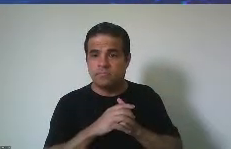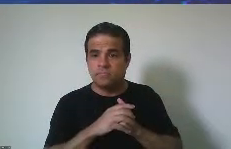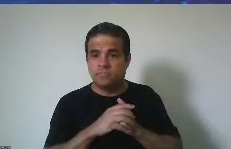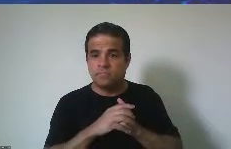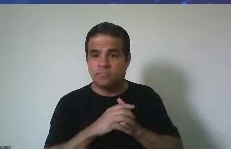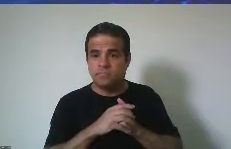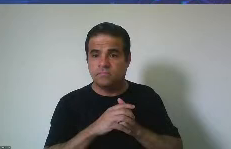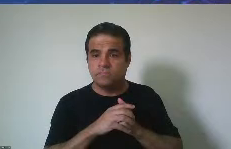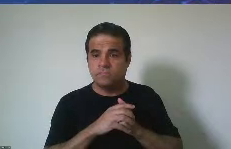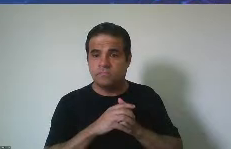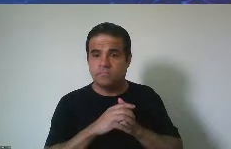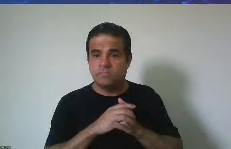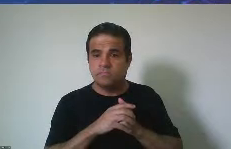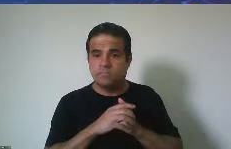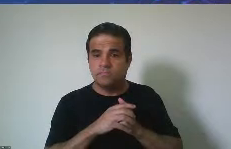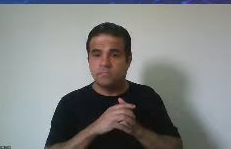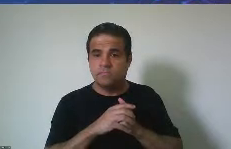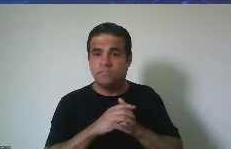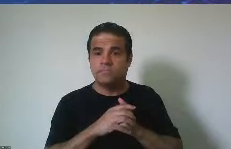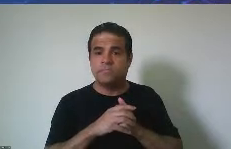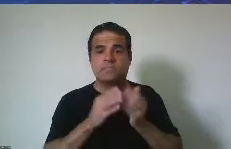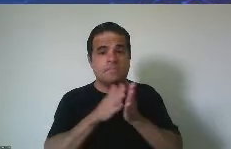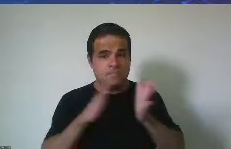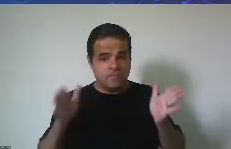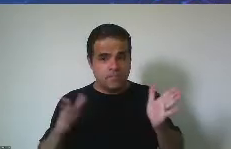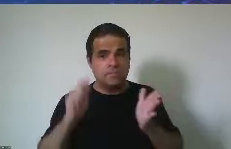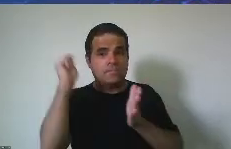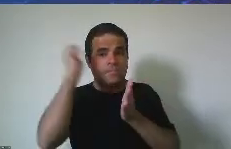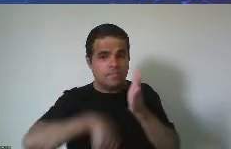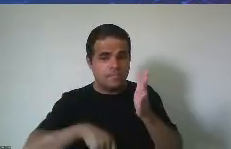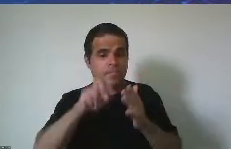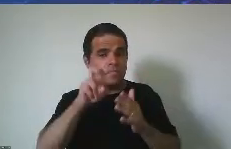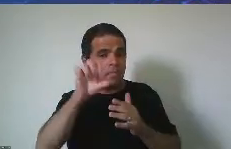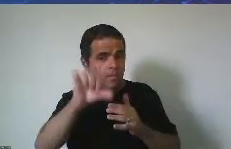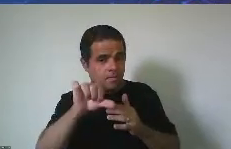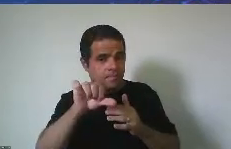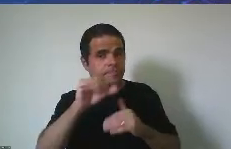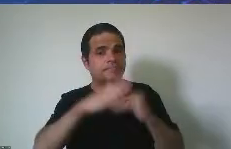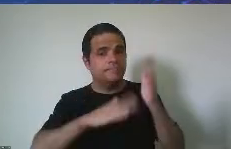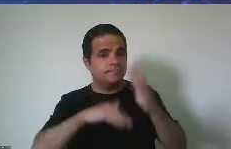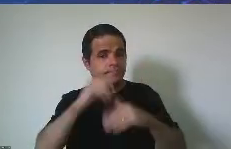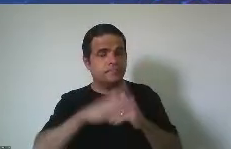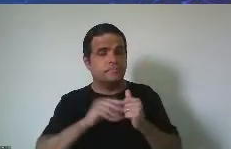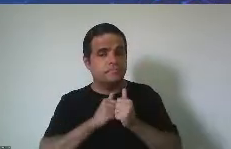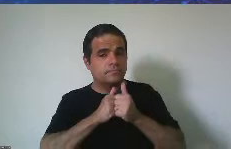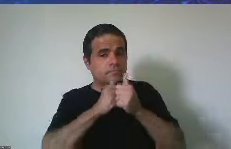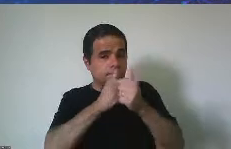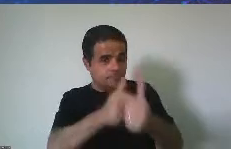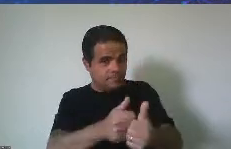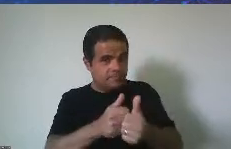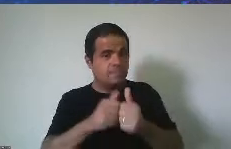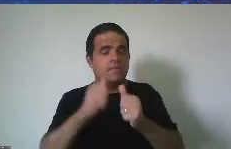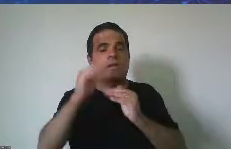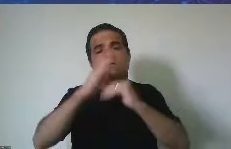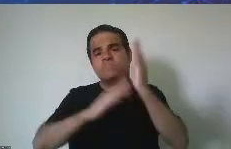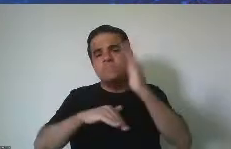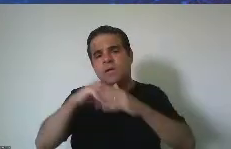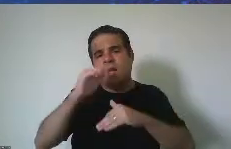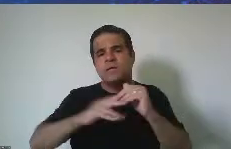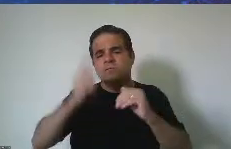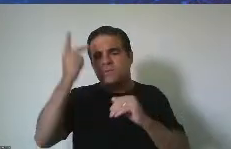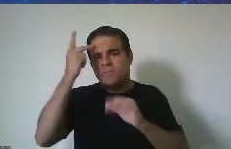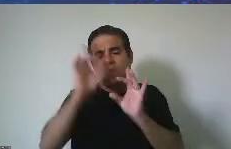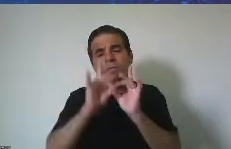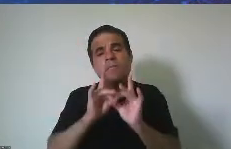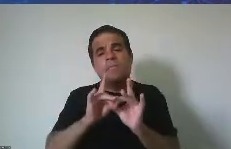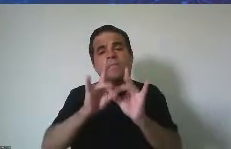de uma construção tem ingresso permanente o contrato 59 que são os ativos aqui do Estado de São Paulo ele tem a característica de nos permitir além